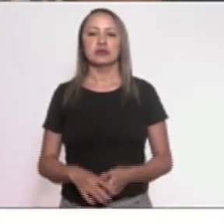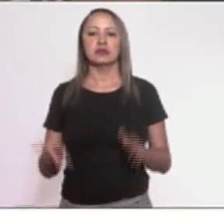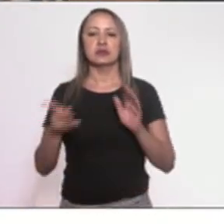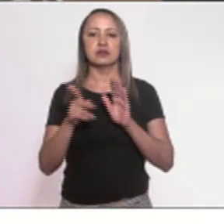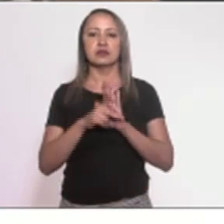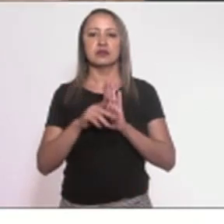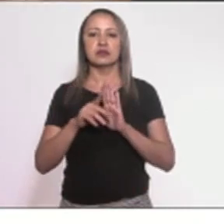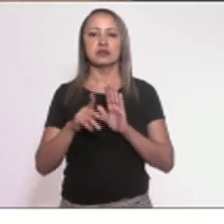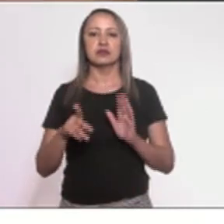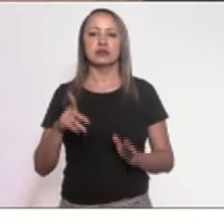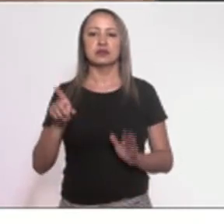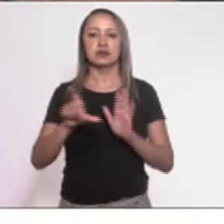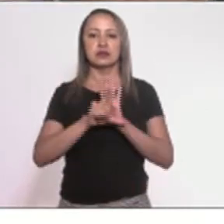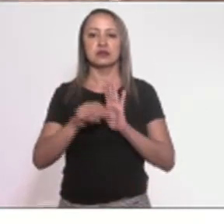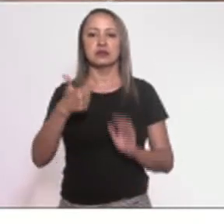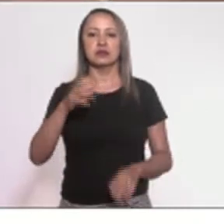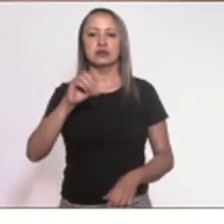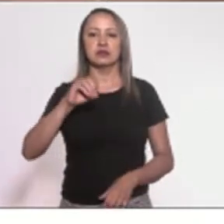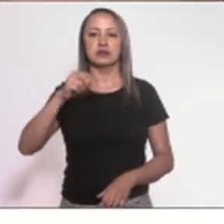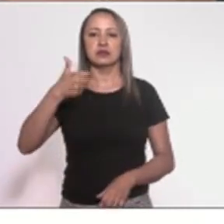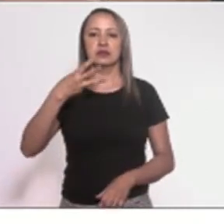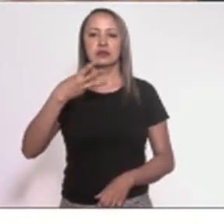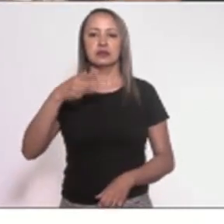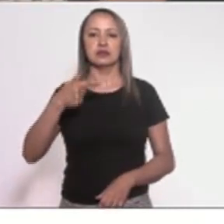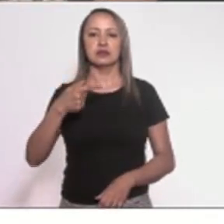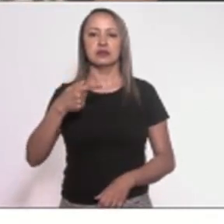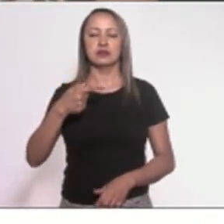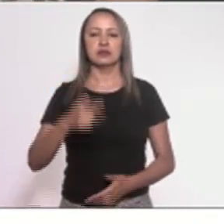ordem do dia do PL